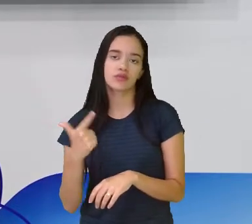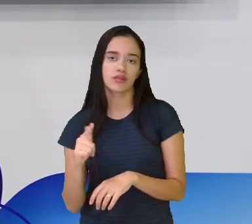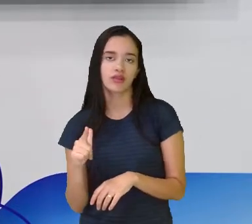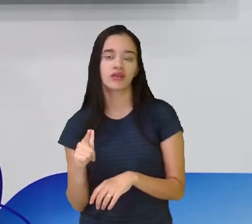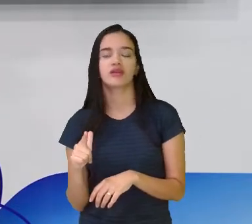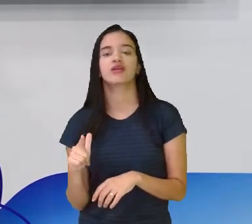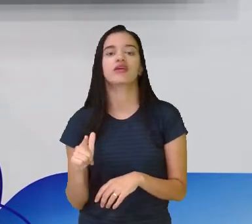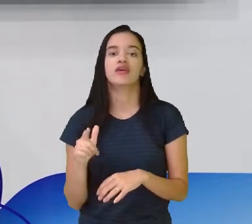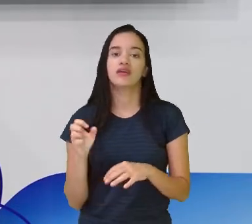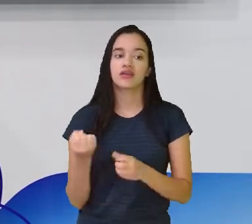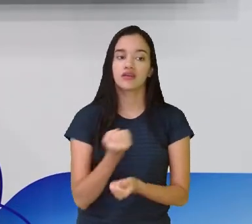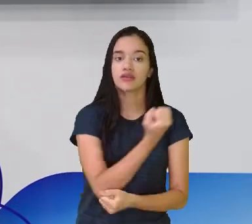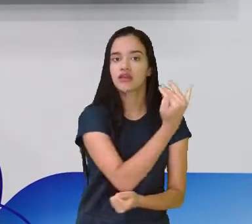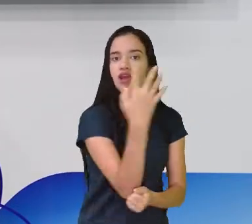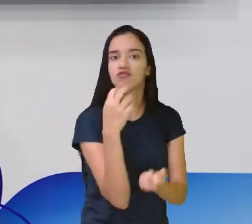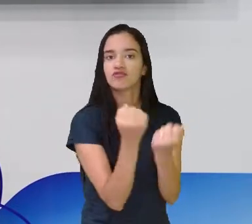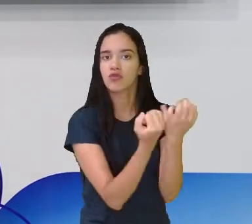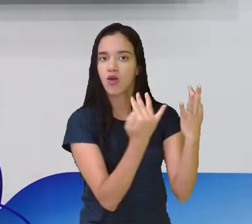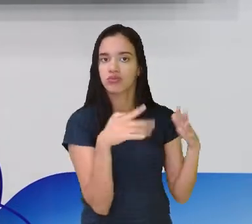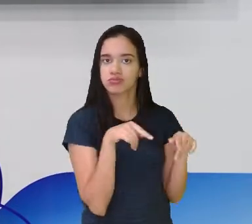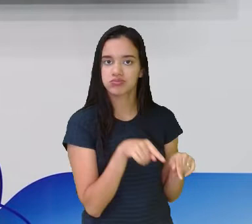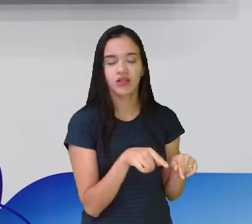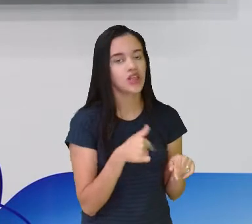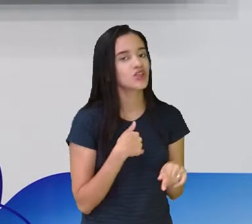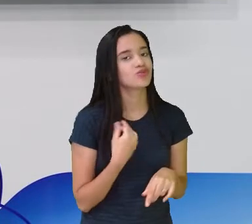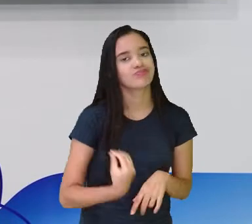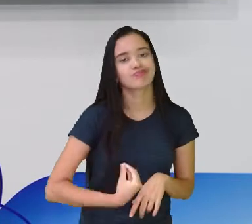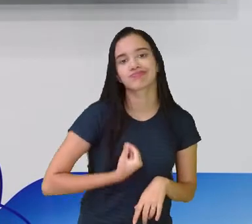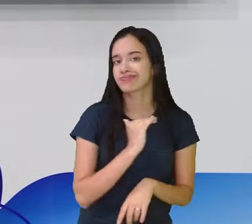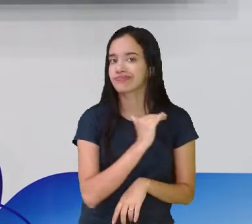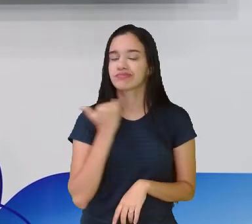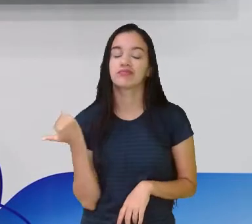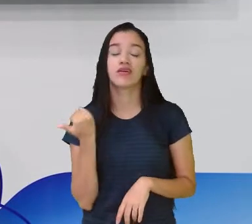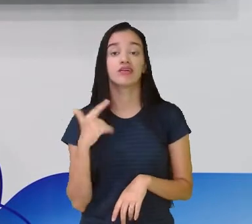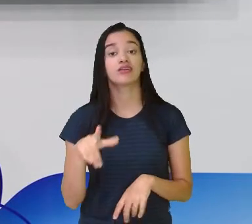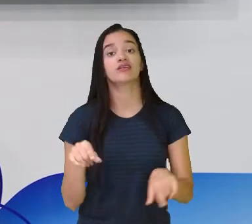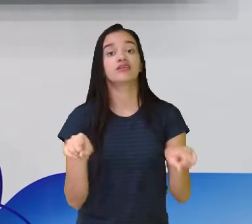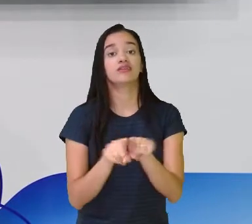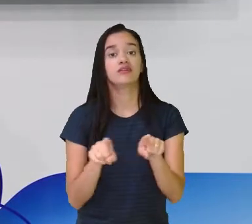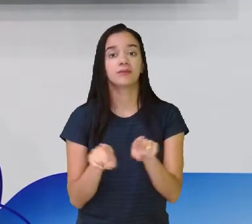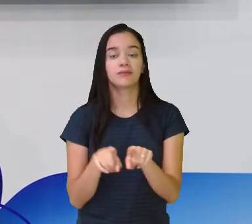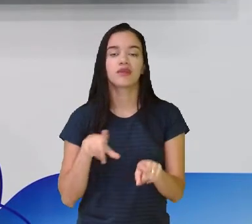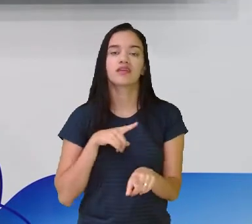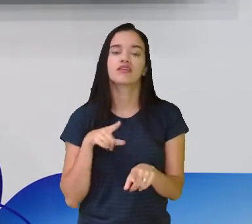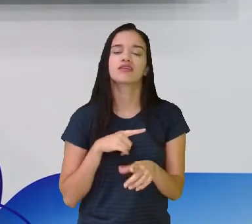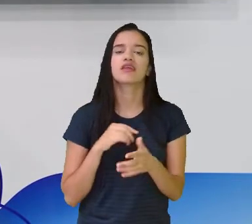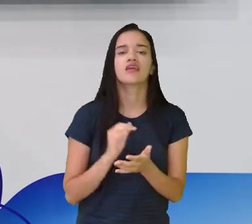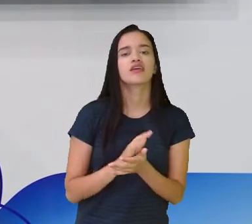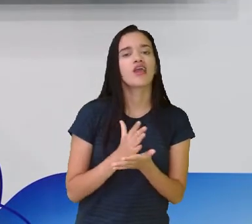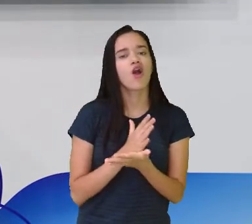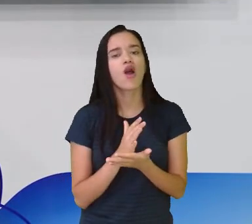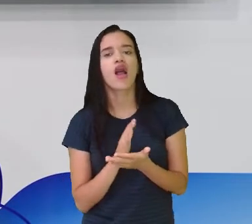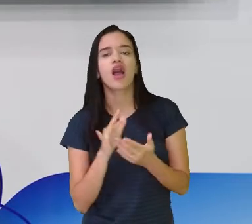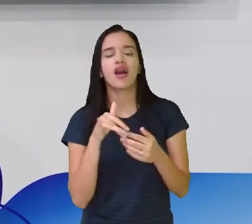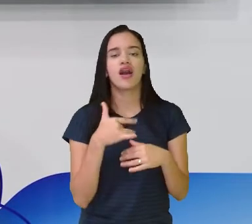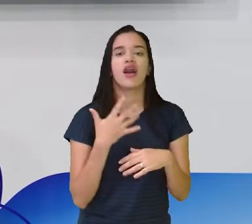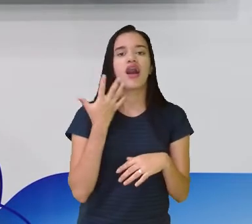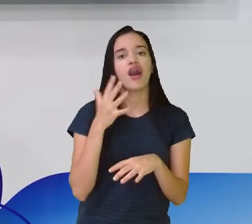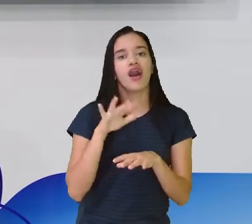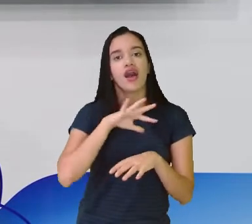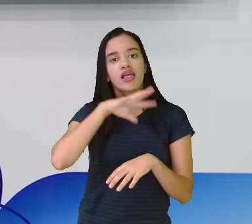condições que a floresta fornece, ele não sobrevive. Existem também alguns animais que são retirados